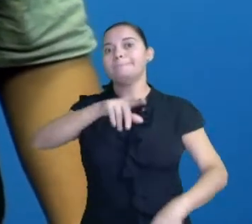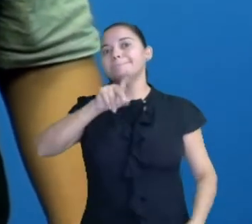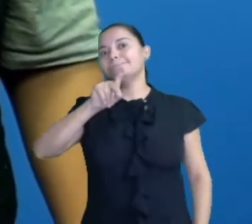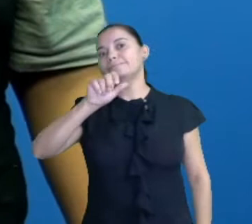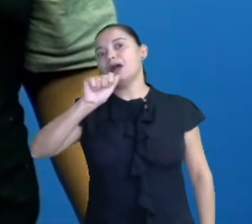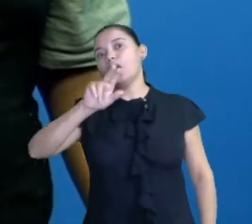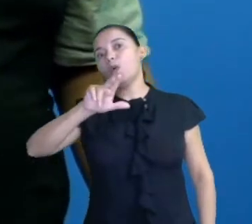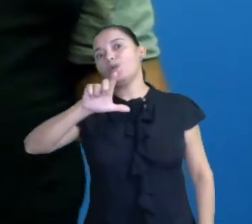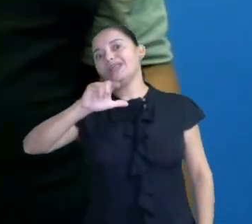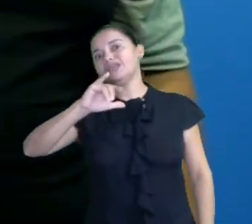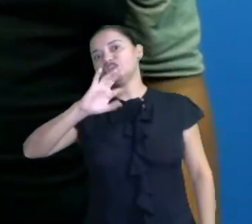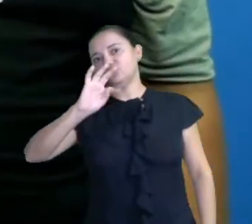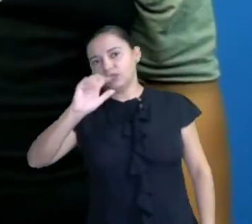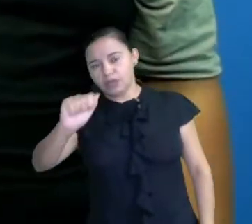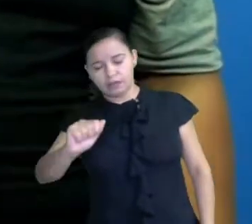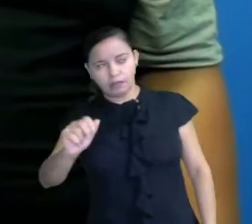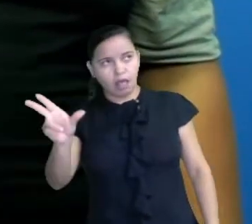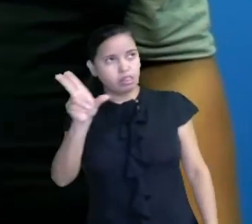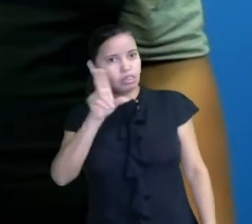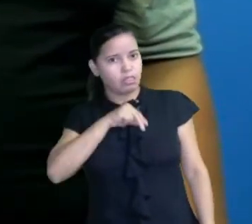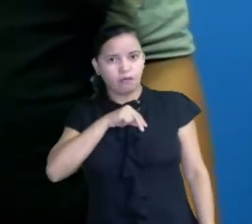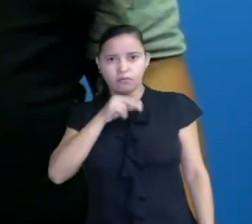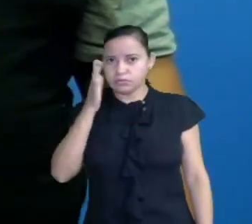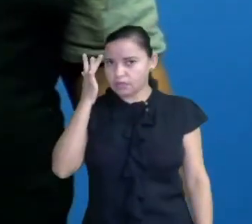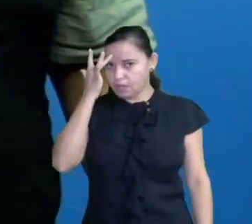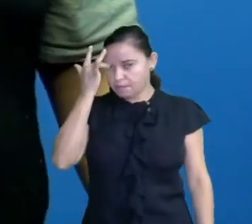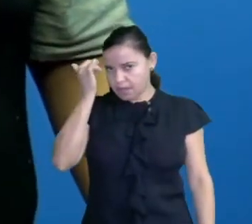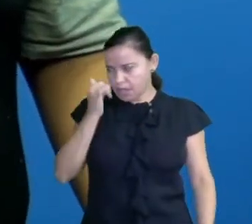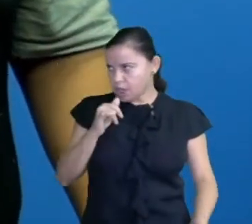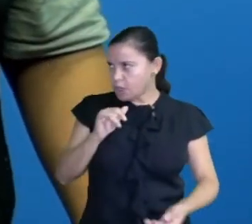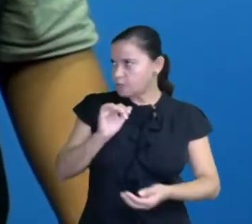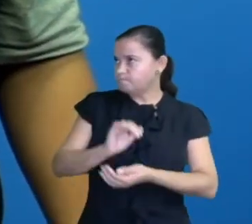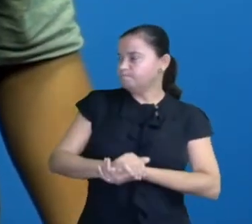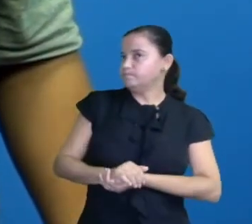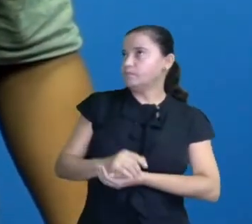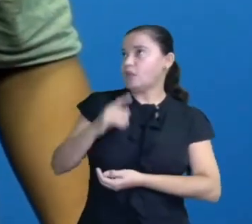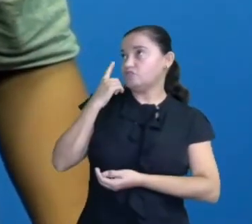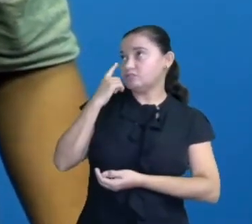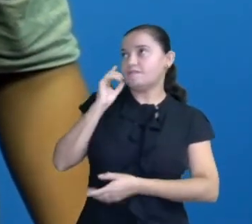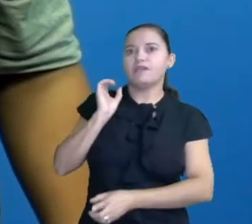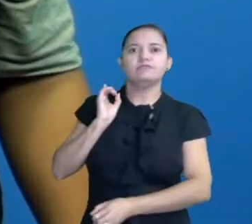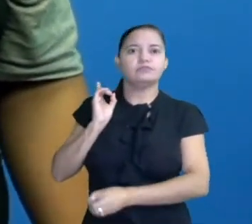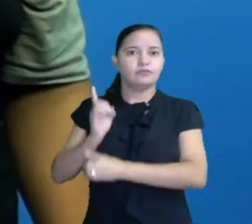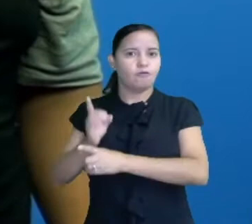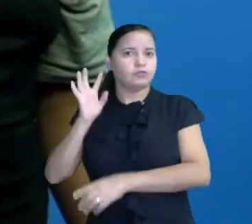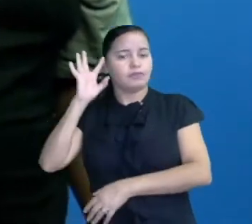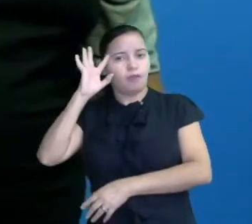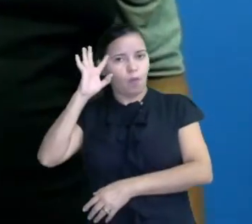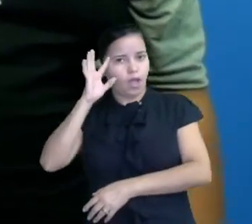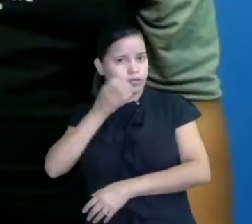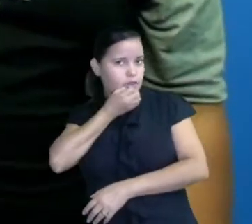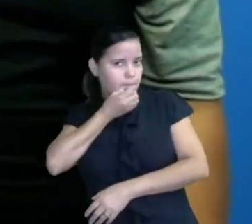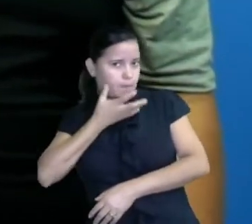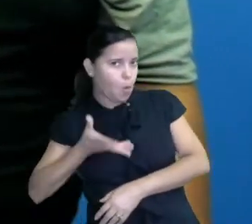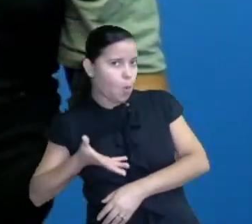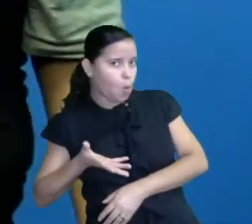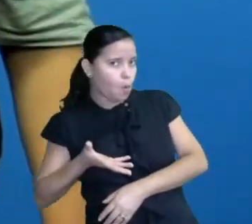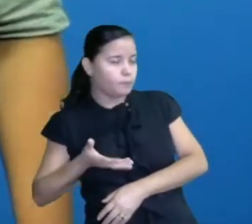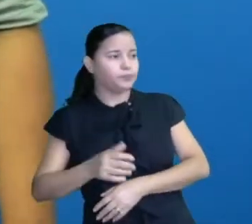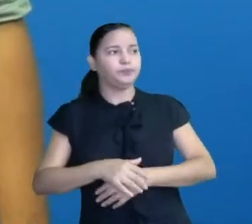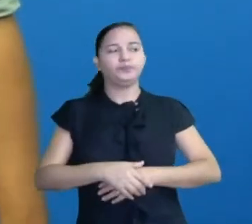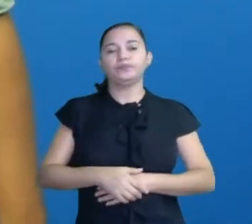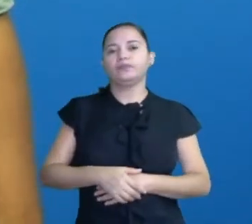amiga 1 disse, nossa, amanhã, então a gente se vê na quarta, tá bom? Ou